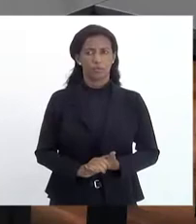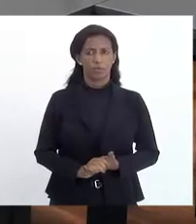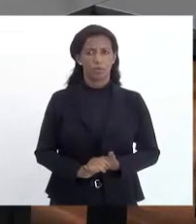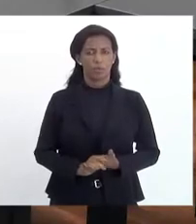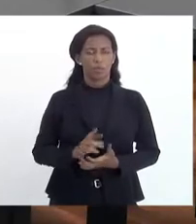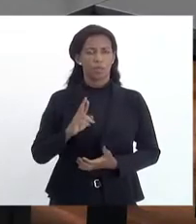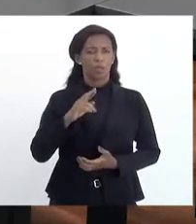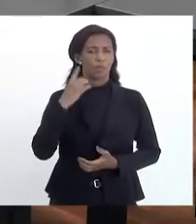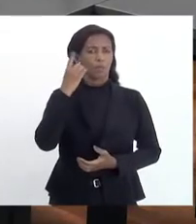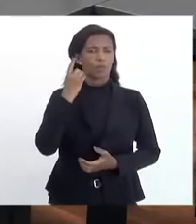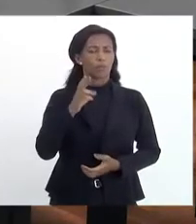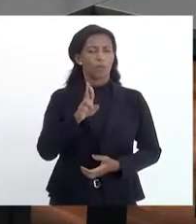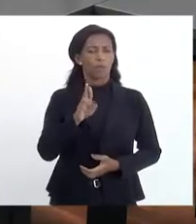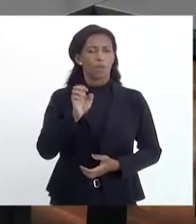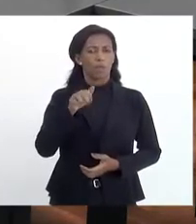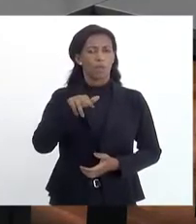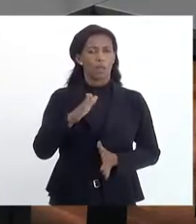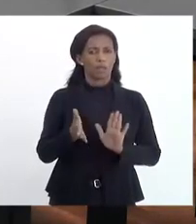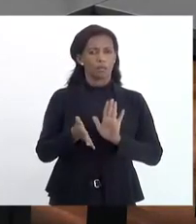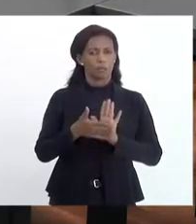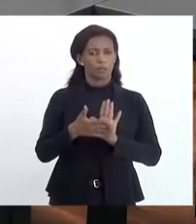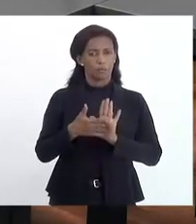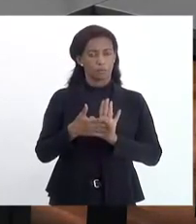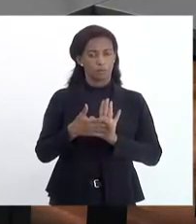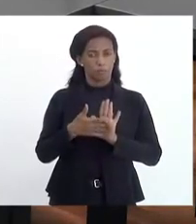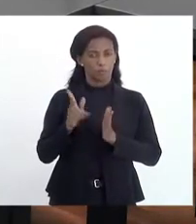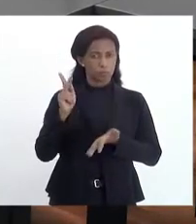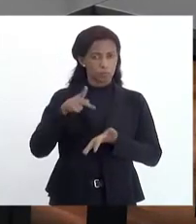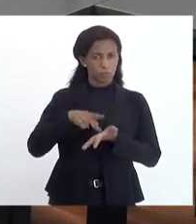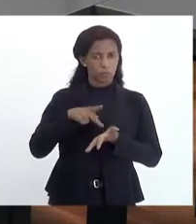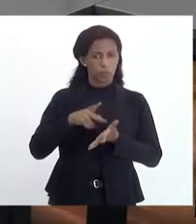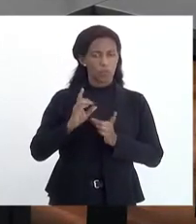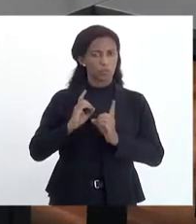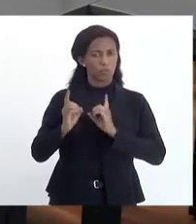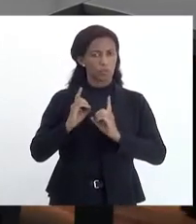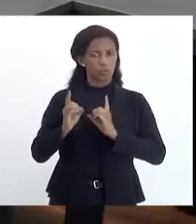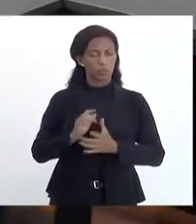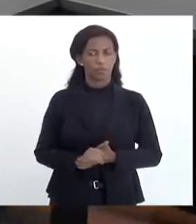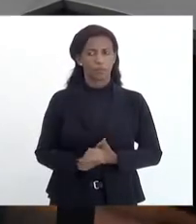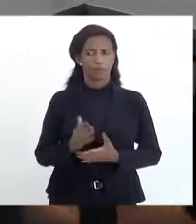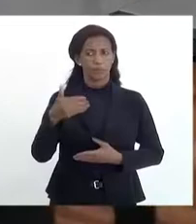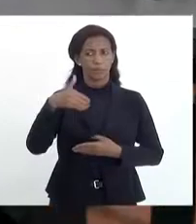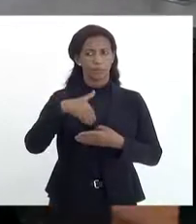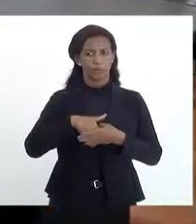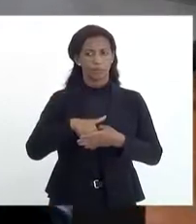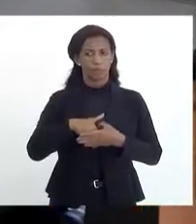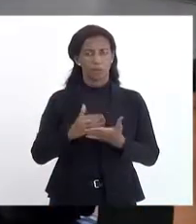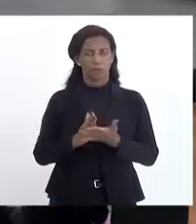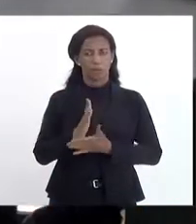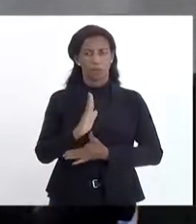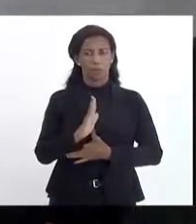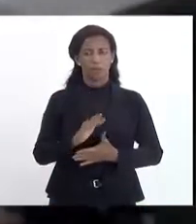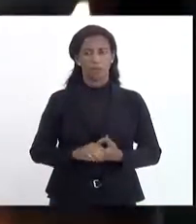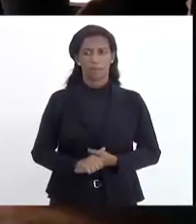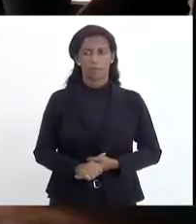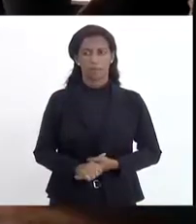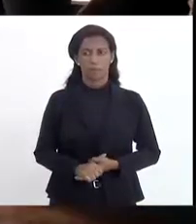Renato Zaca, parecer pela juridicidade. Em discussão, em votação, aprovado.